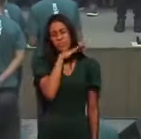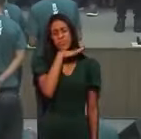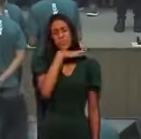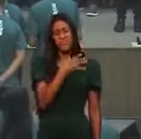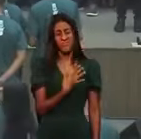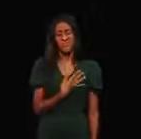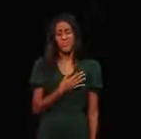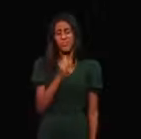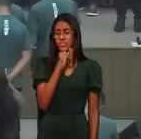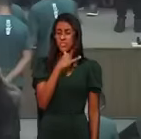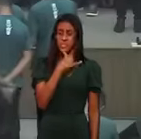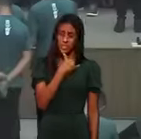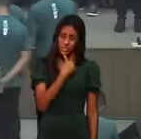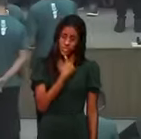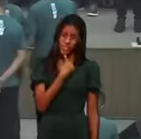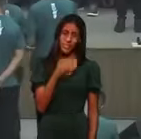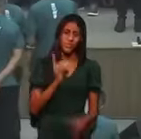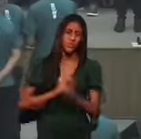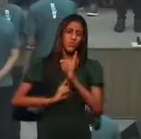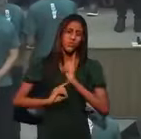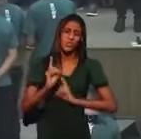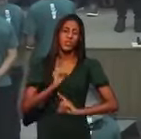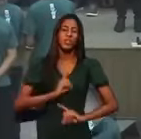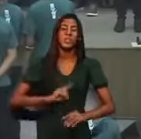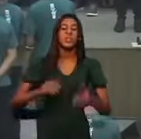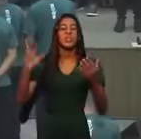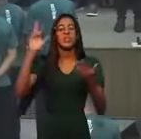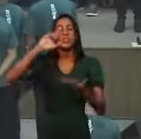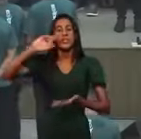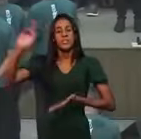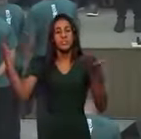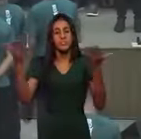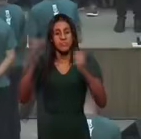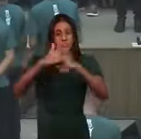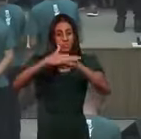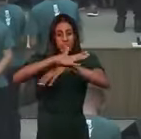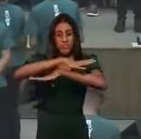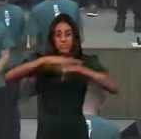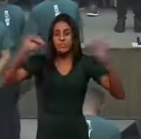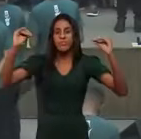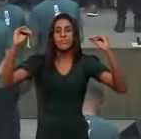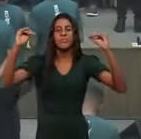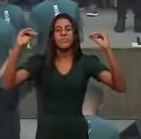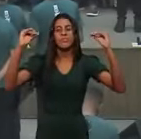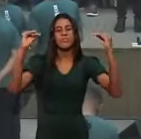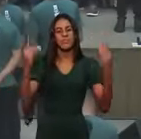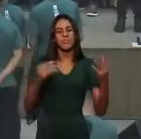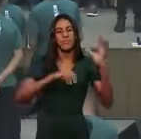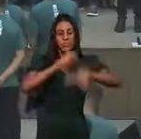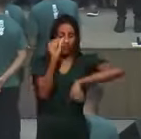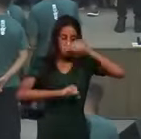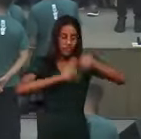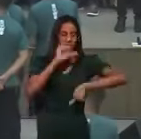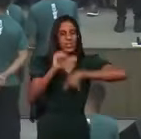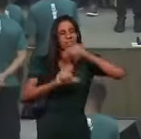Senhor, Ele vai curar a tua alma. Quem crê nisso?